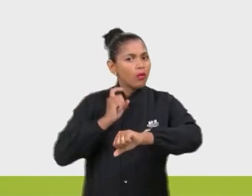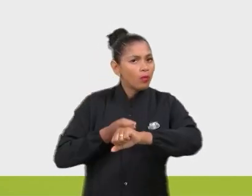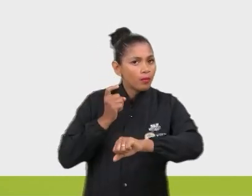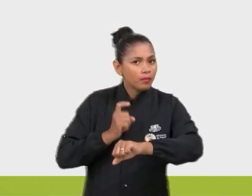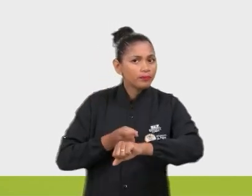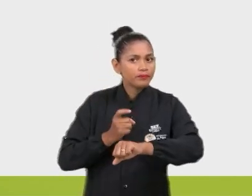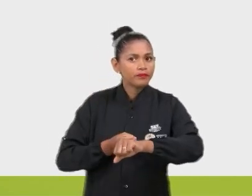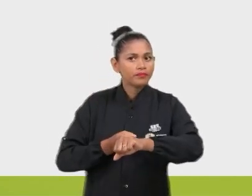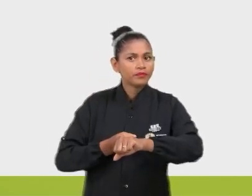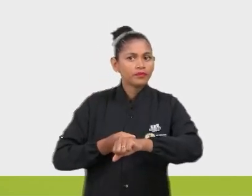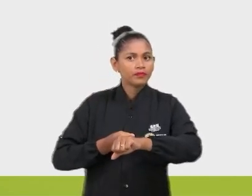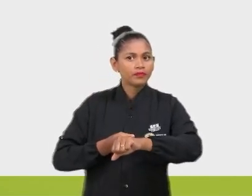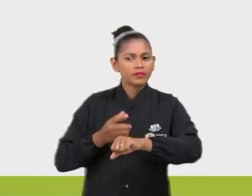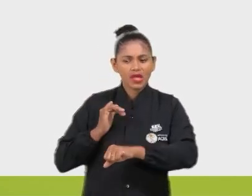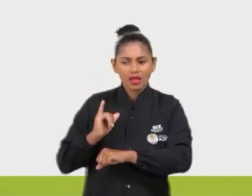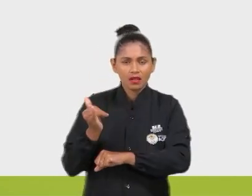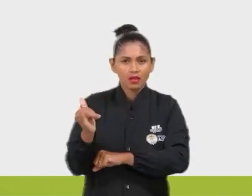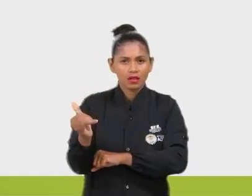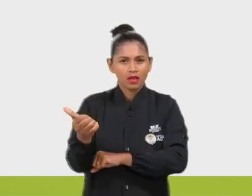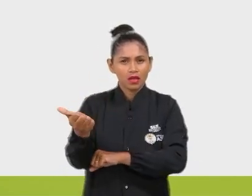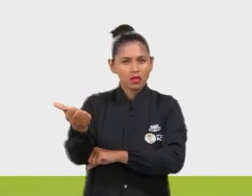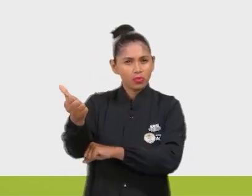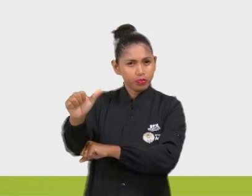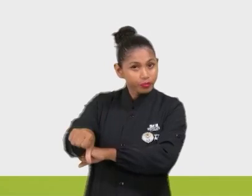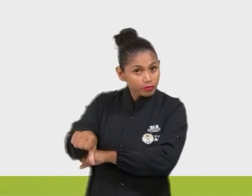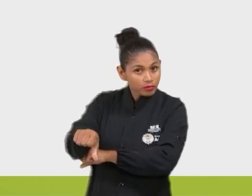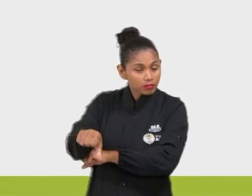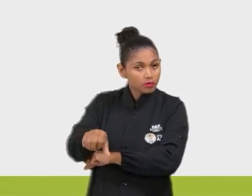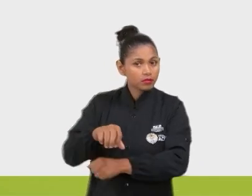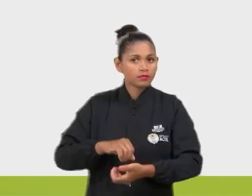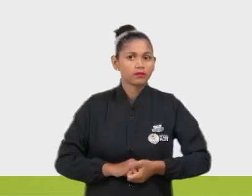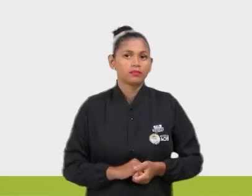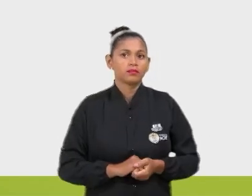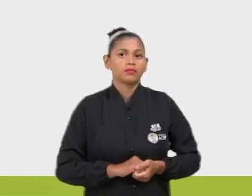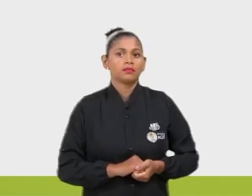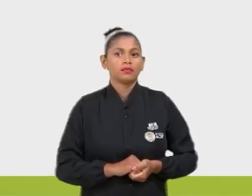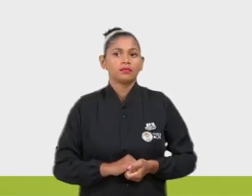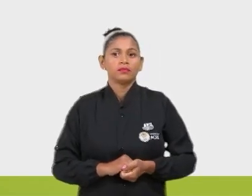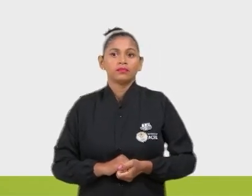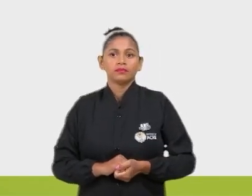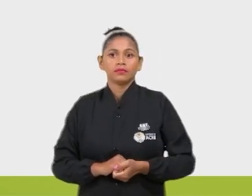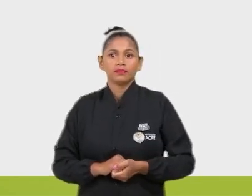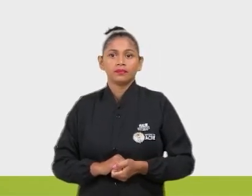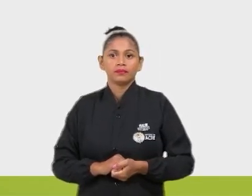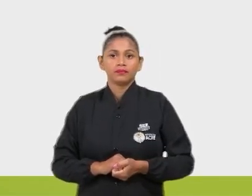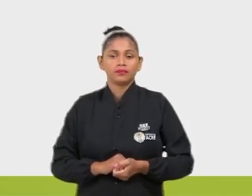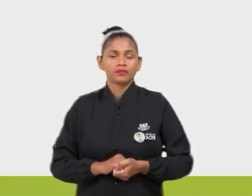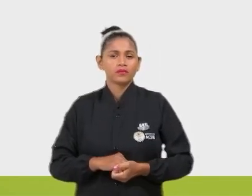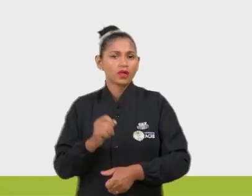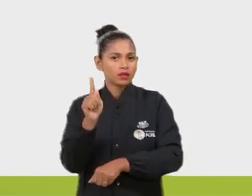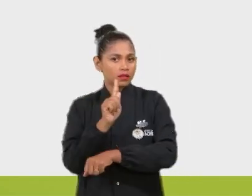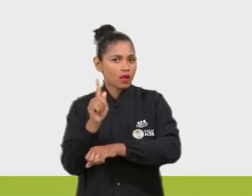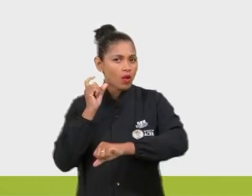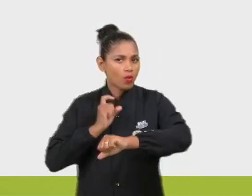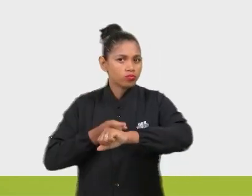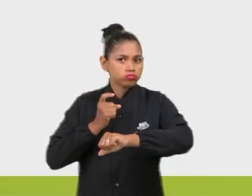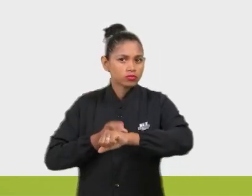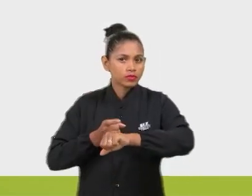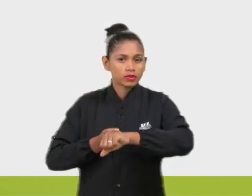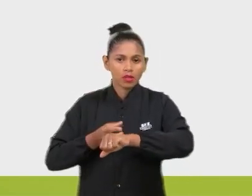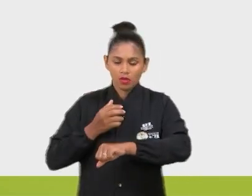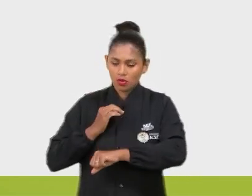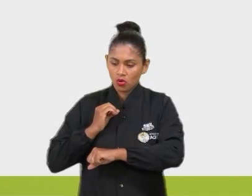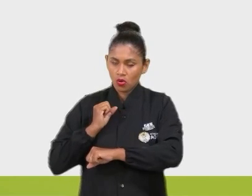altamente eletronegativos? B, eles são não metais